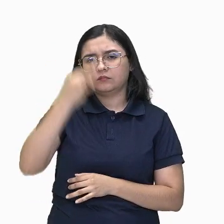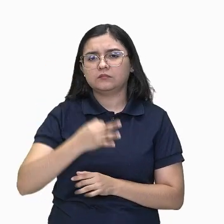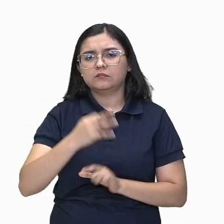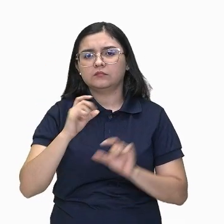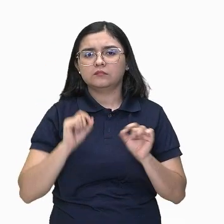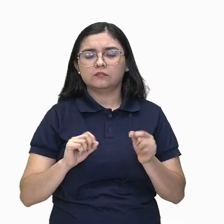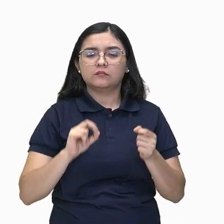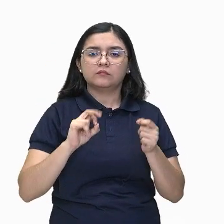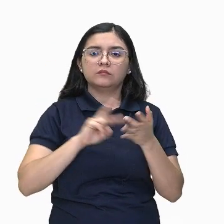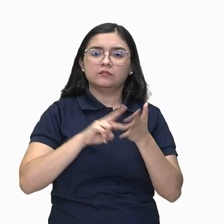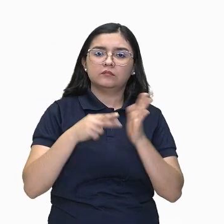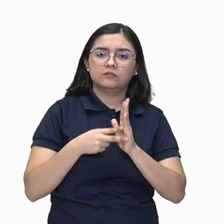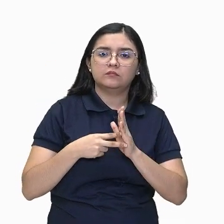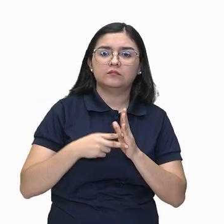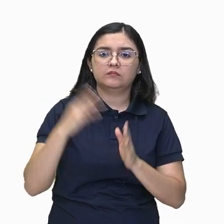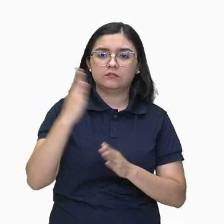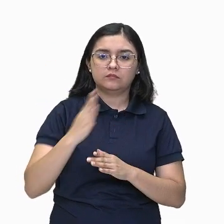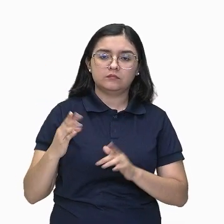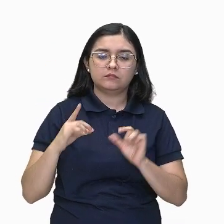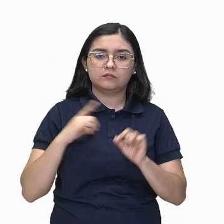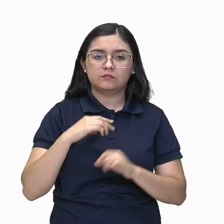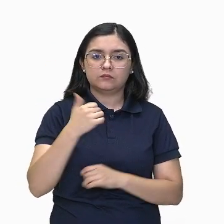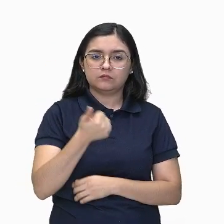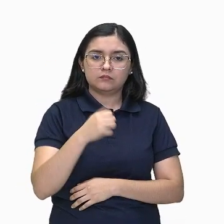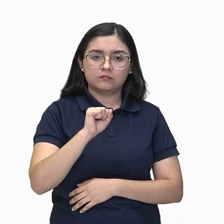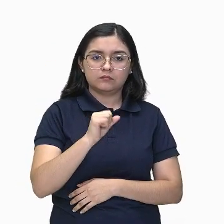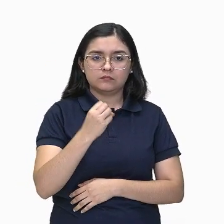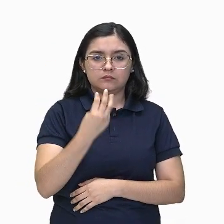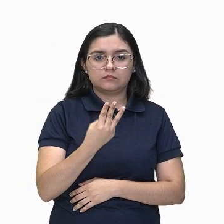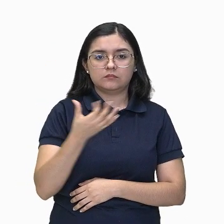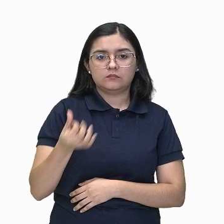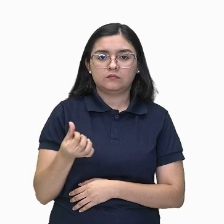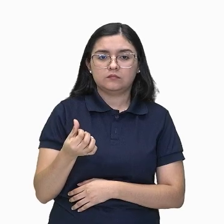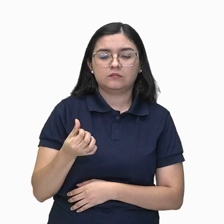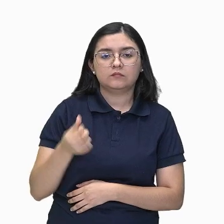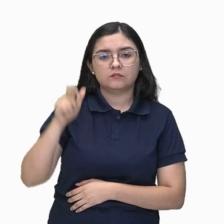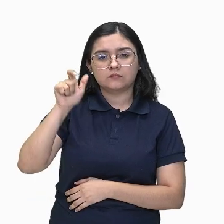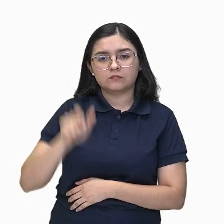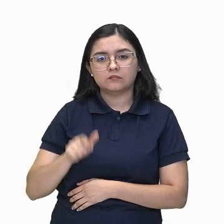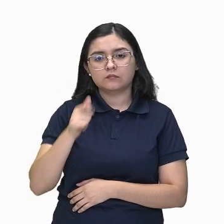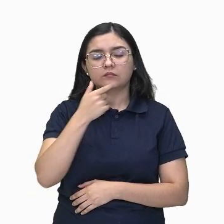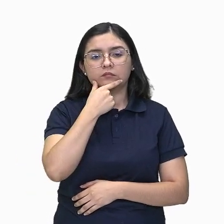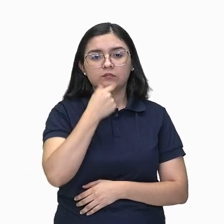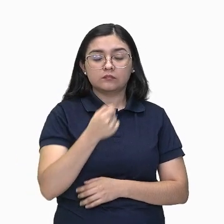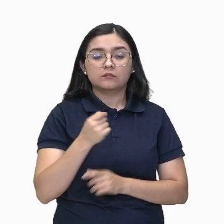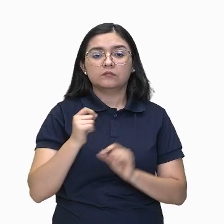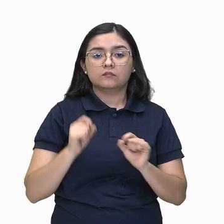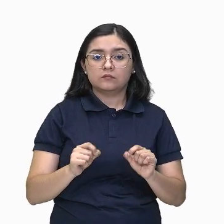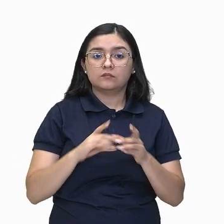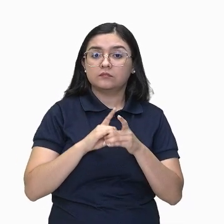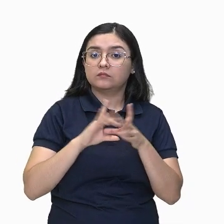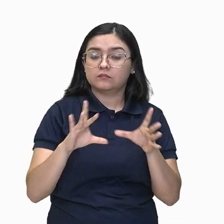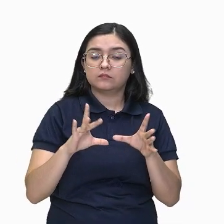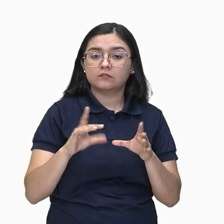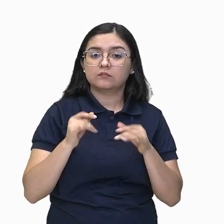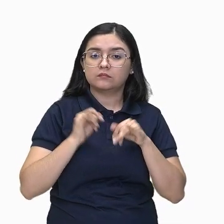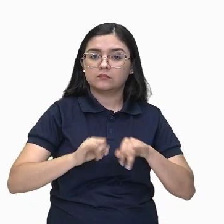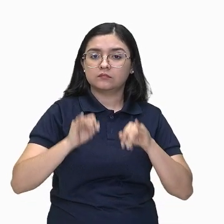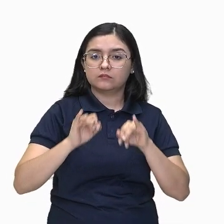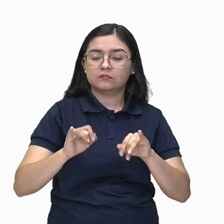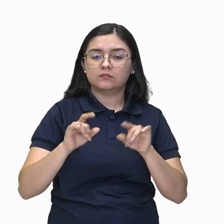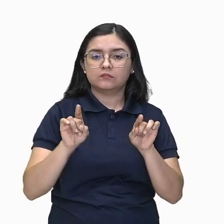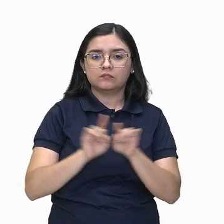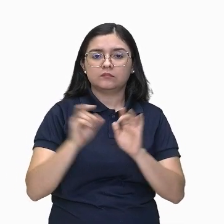se é brasileiro, e lá em 1836, o Gonçalves de Magalhães, que foi diplomata, lança o que seria entendido hoje como